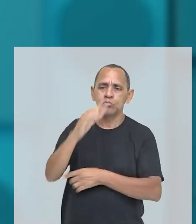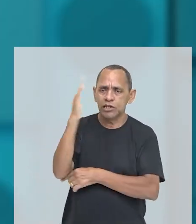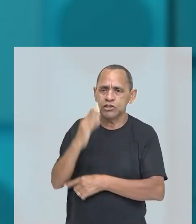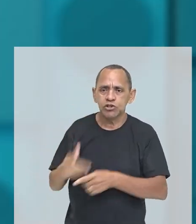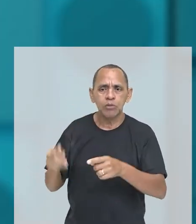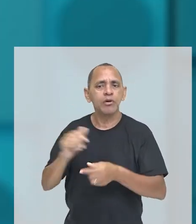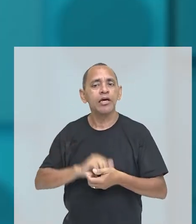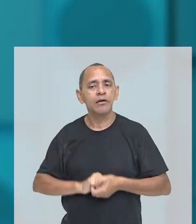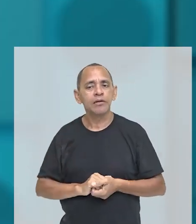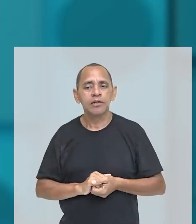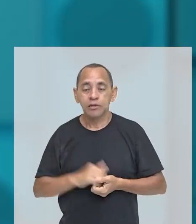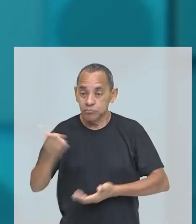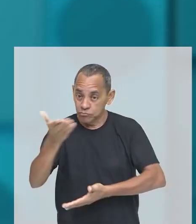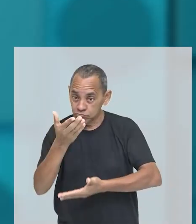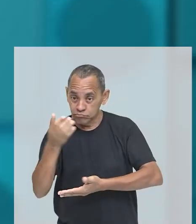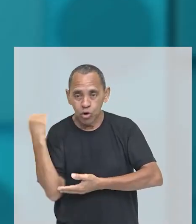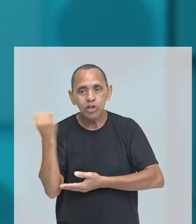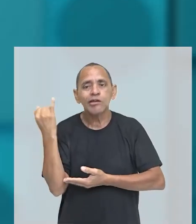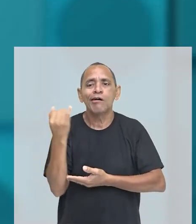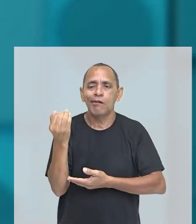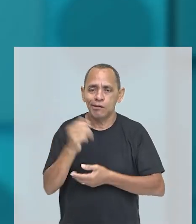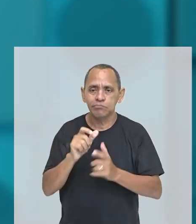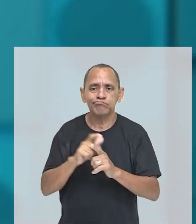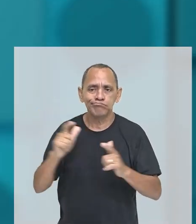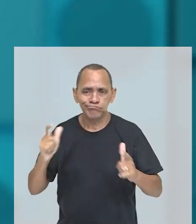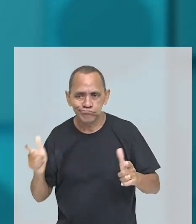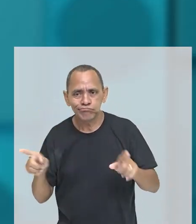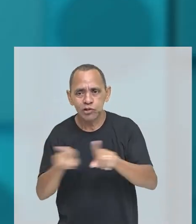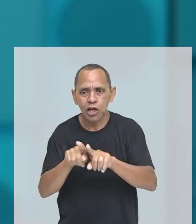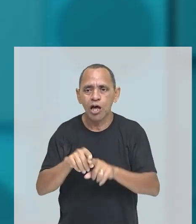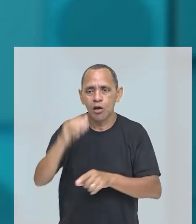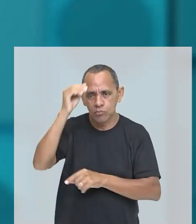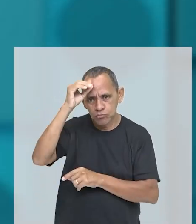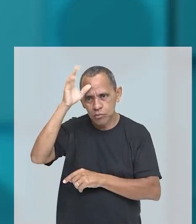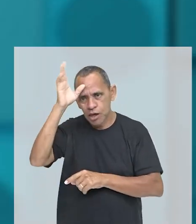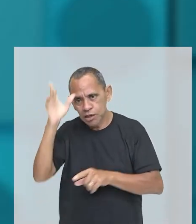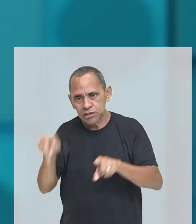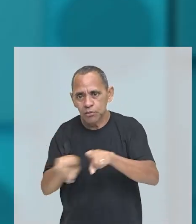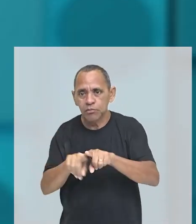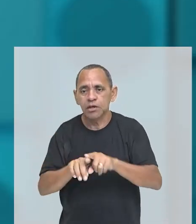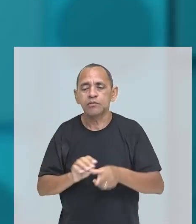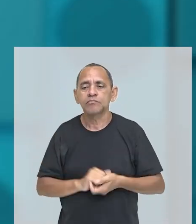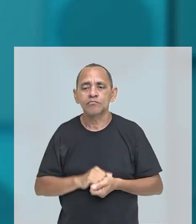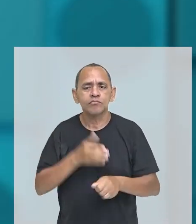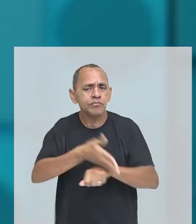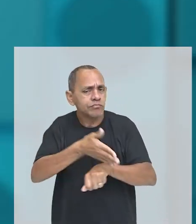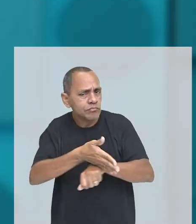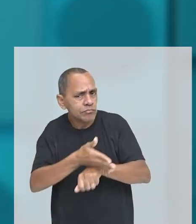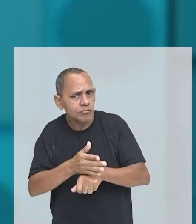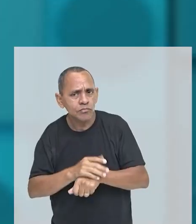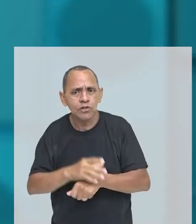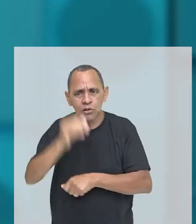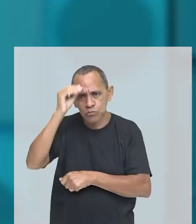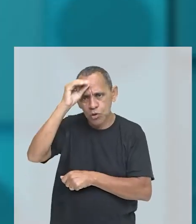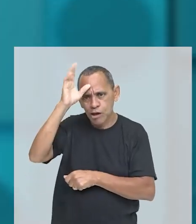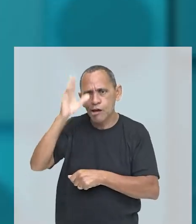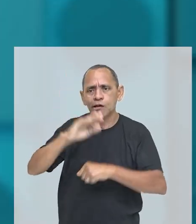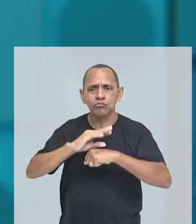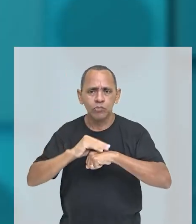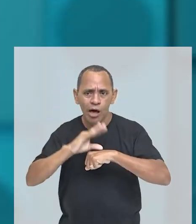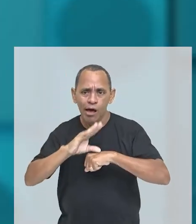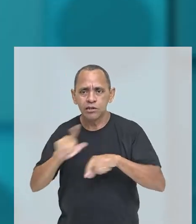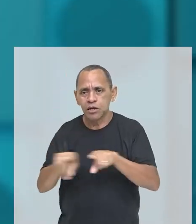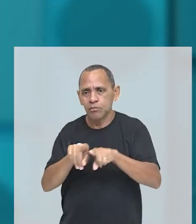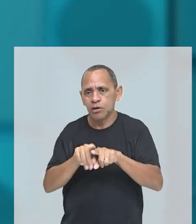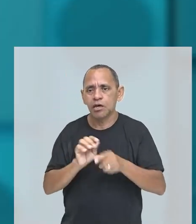grande, principalmente aí no intercâmbio de conhecimento. Então, para acessar conhecimento acumulado por todo o planeta, né, por todas as pessoas do